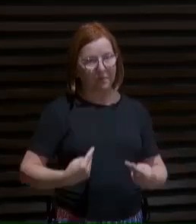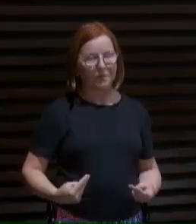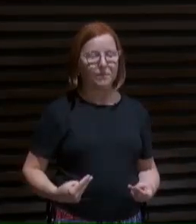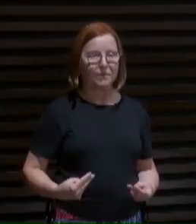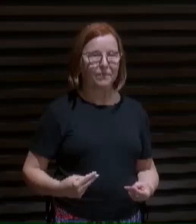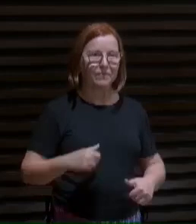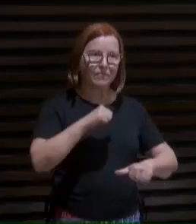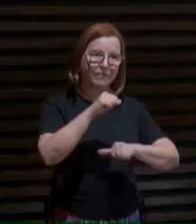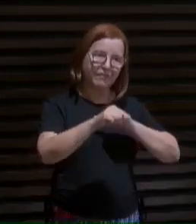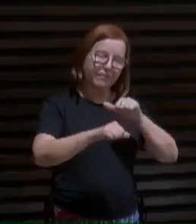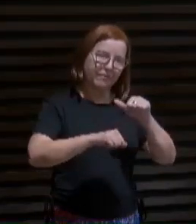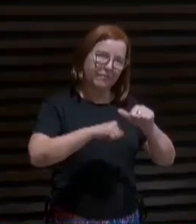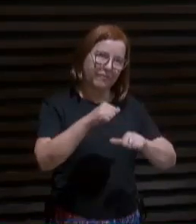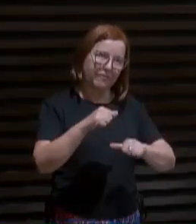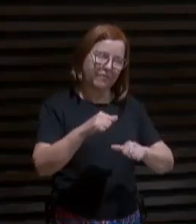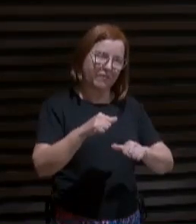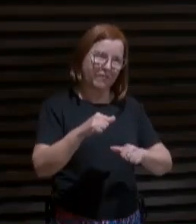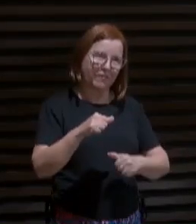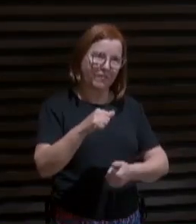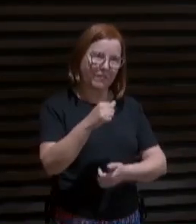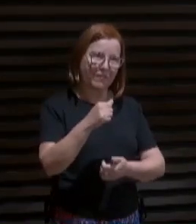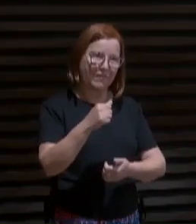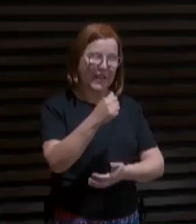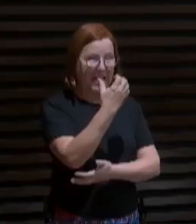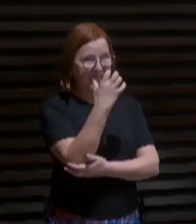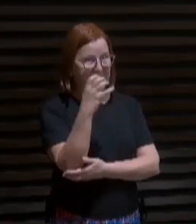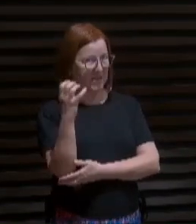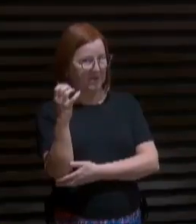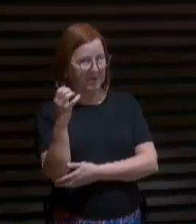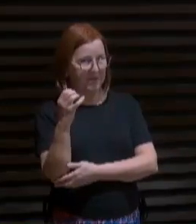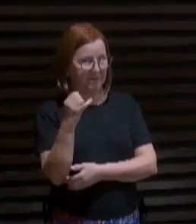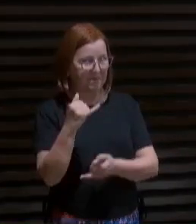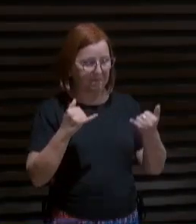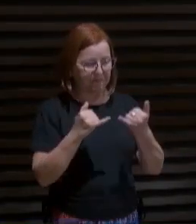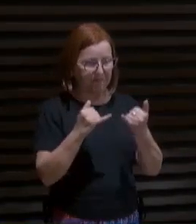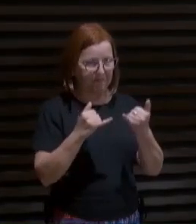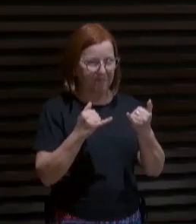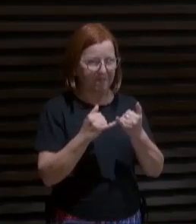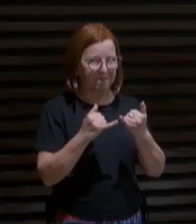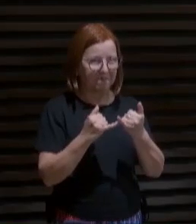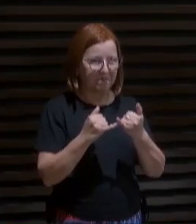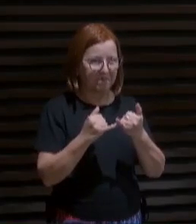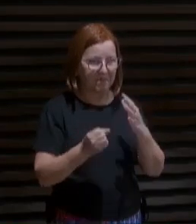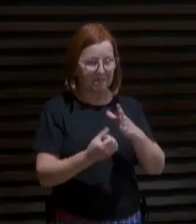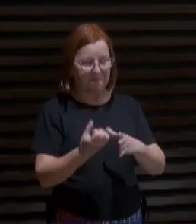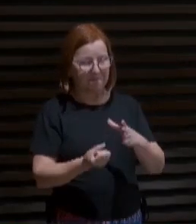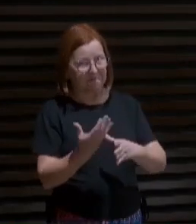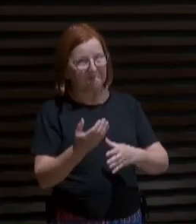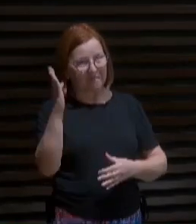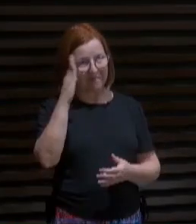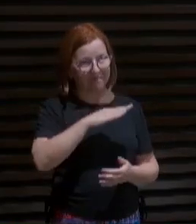transtorna a ecologia, espinhos e cardos aparecem.